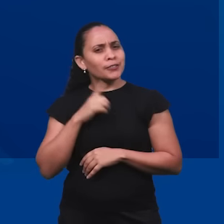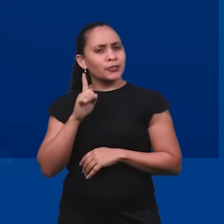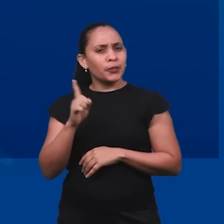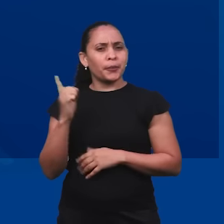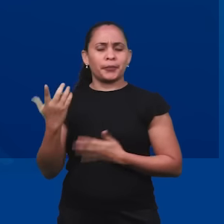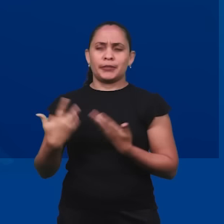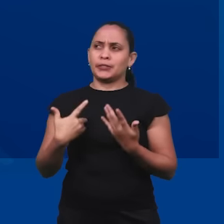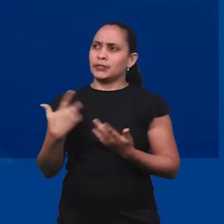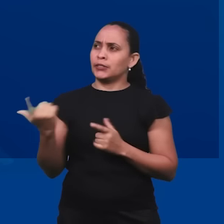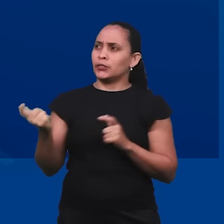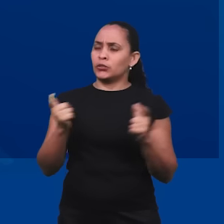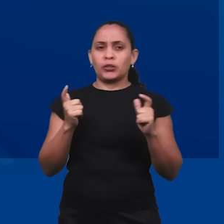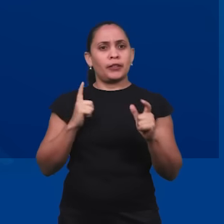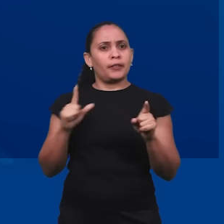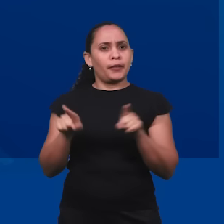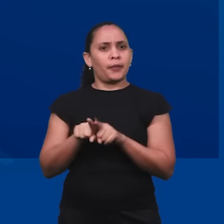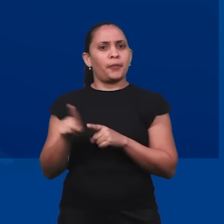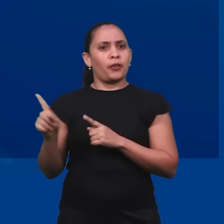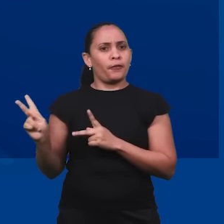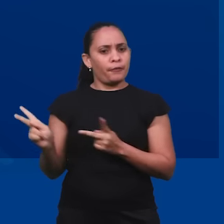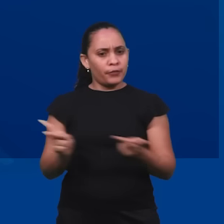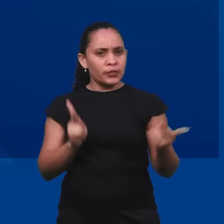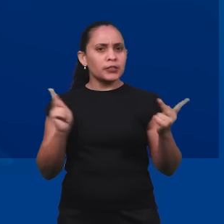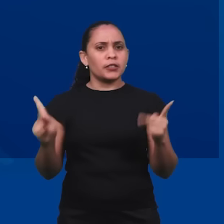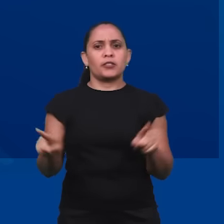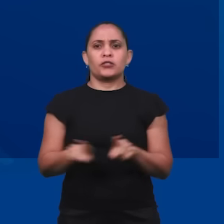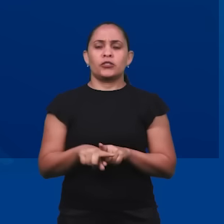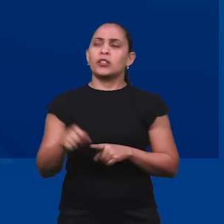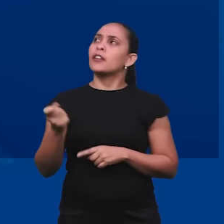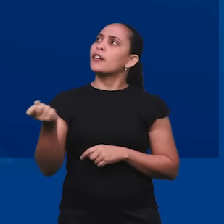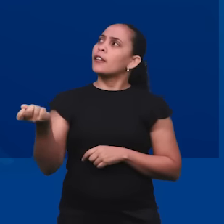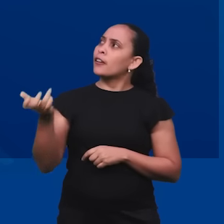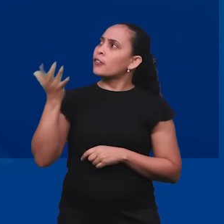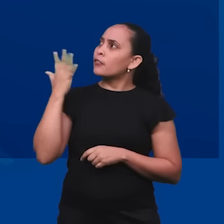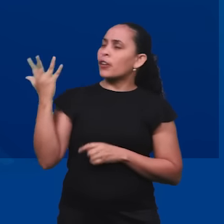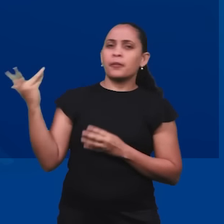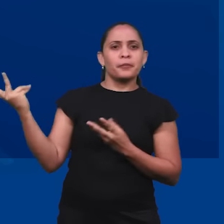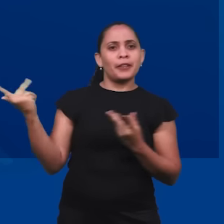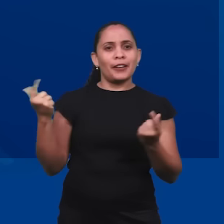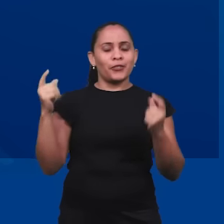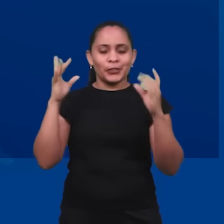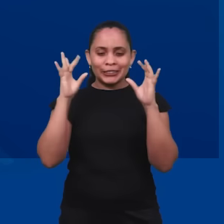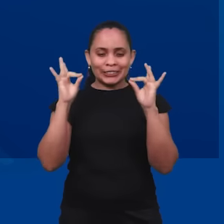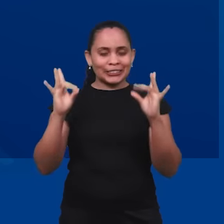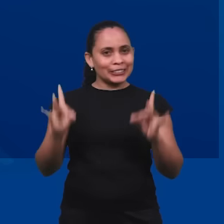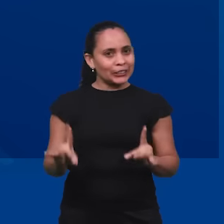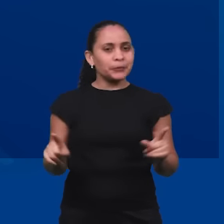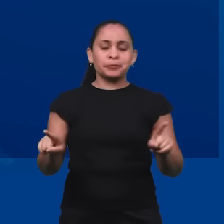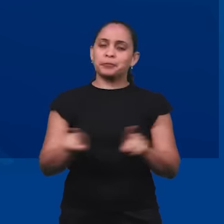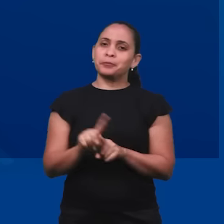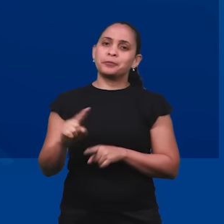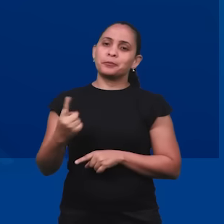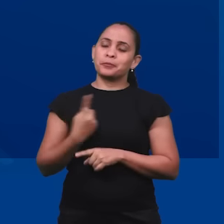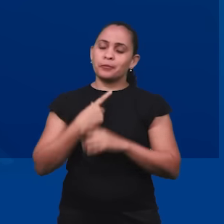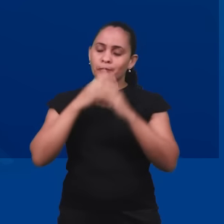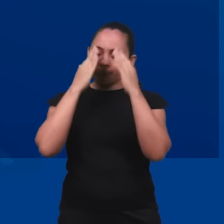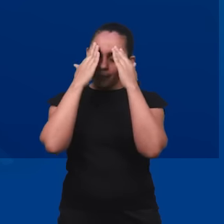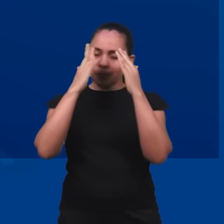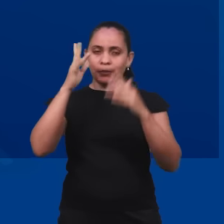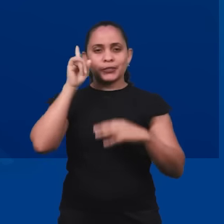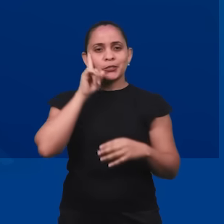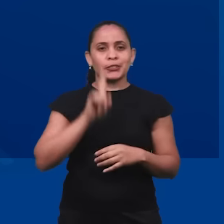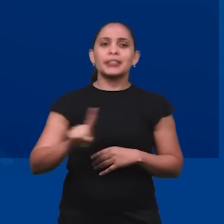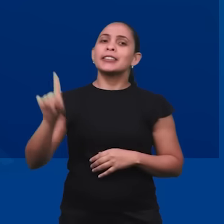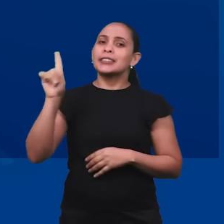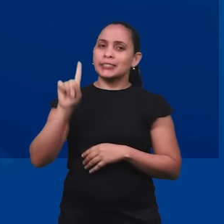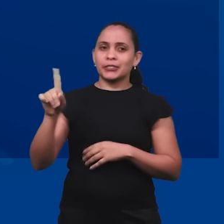presente ali naquele lugar, a necessidade de um visitante. Tudo o Senhor revela no seu projeto com grandiosidade de detalhes. E quando nós somos obedientes àquilo que o Senhor revela,